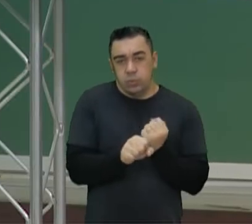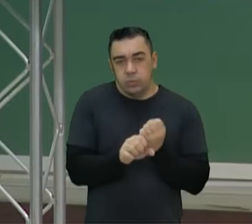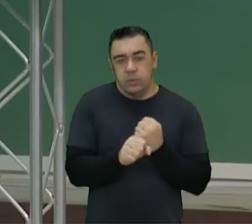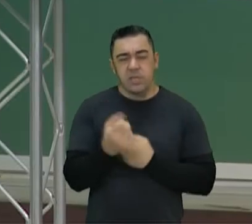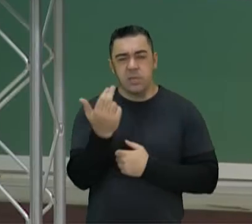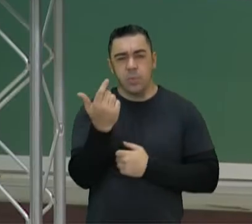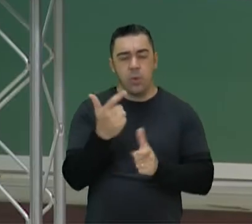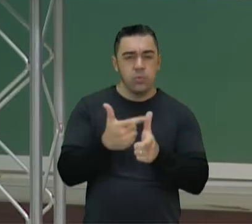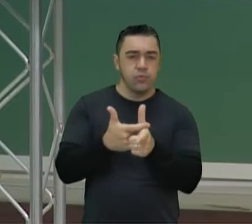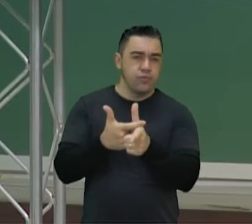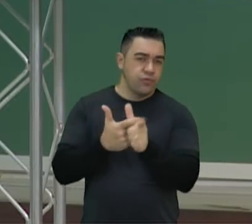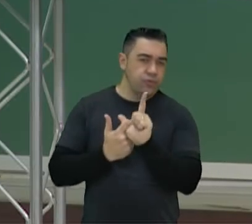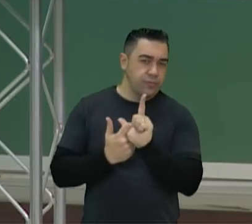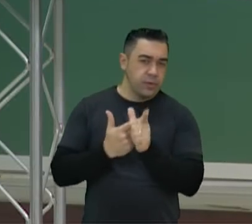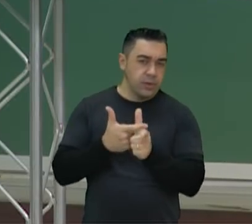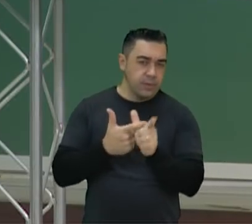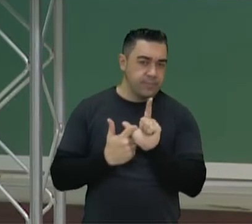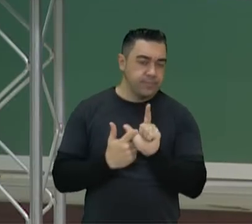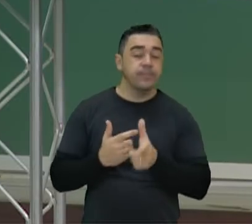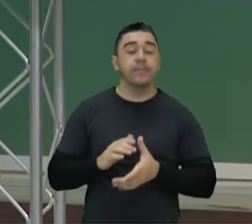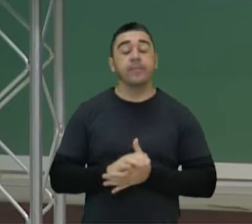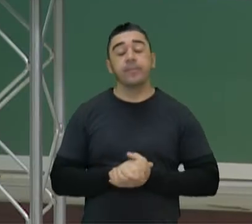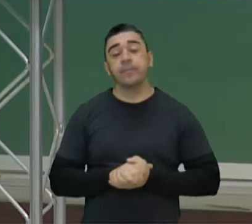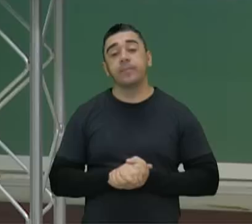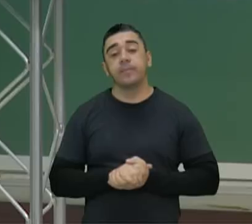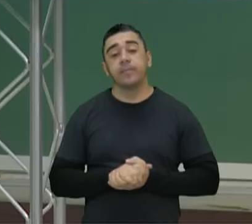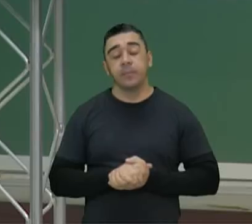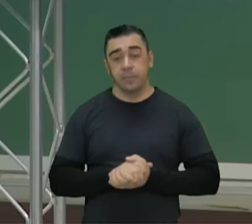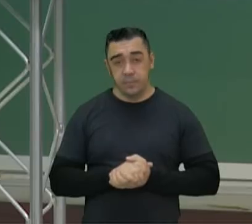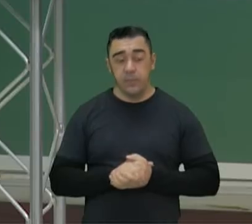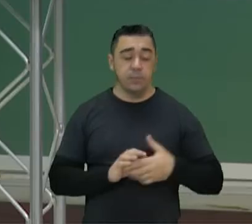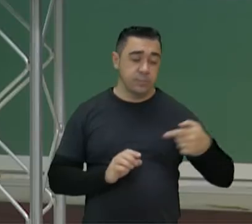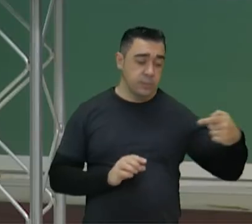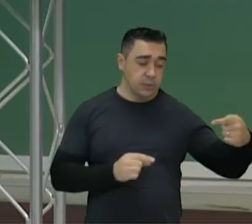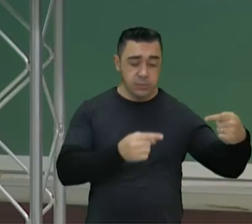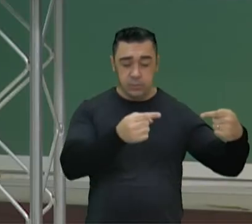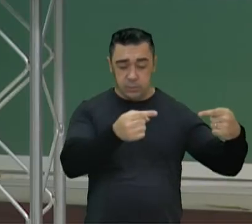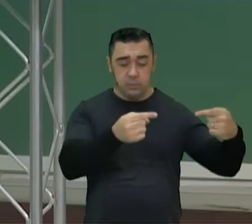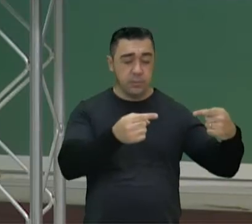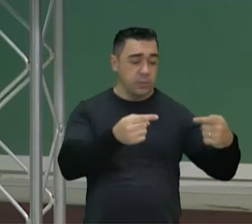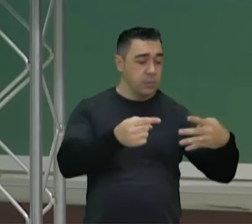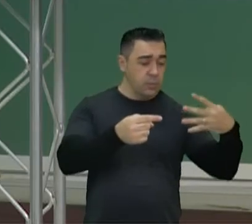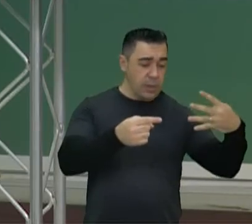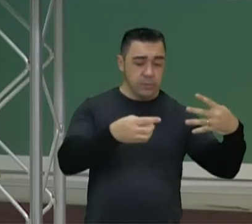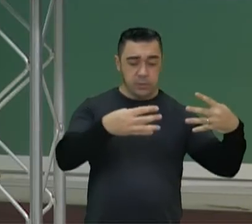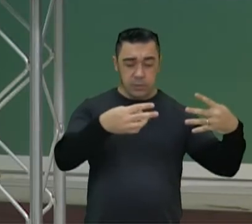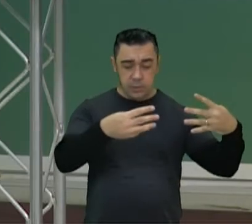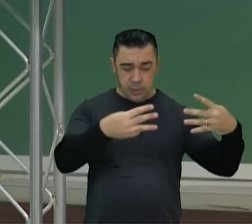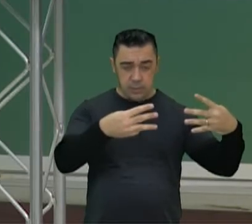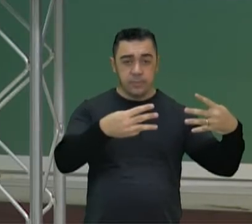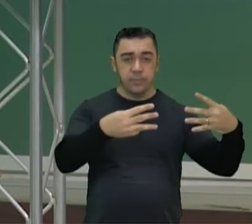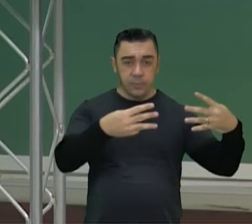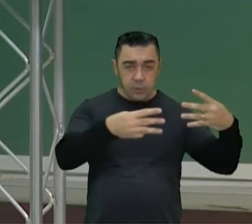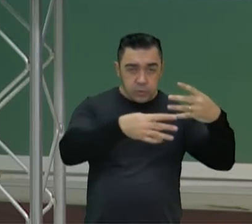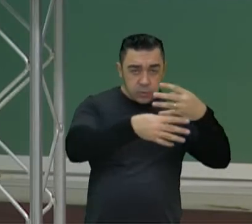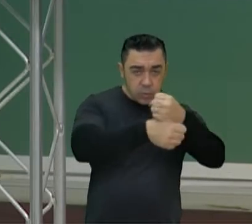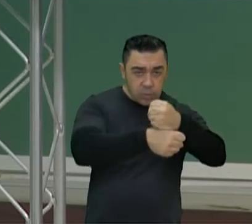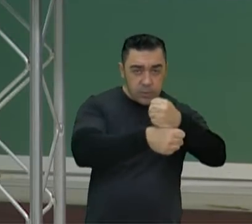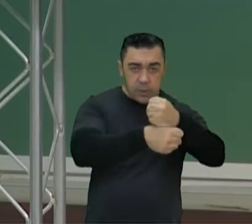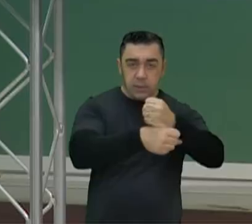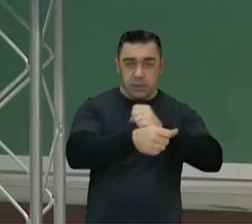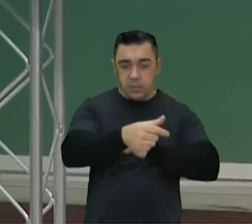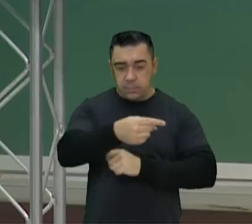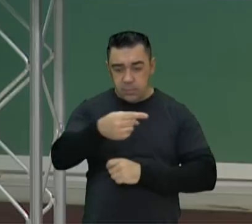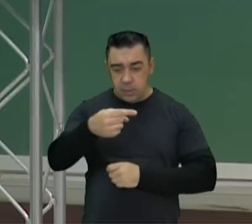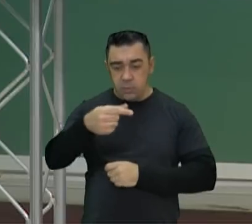dois números negativos, soma-se os dois módulos e mantém o sinal. Então, ele continua